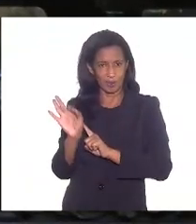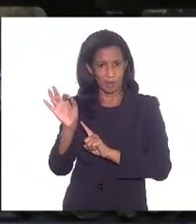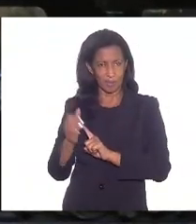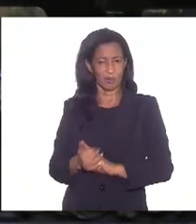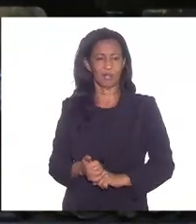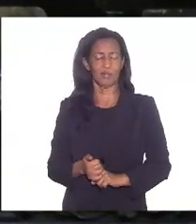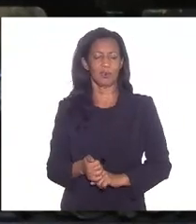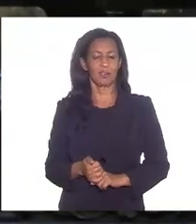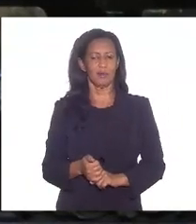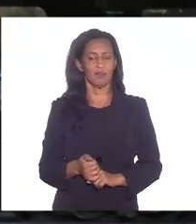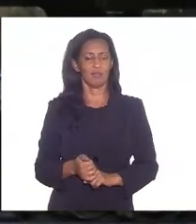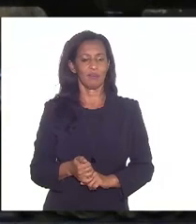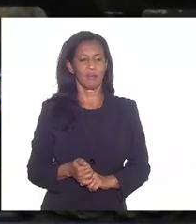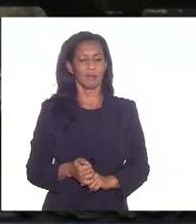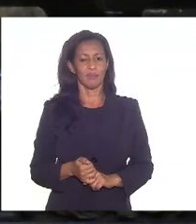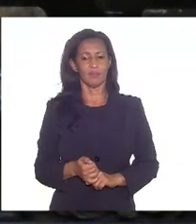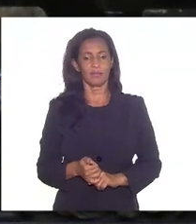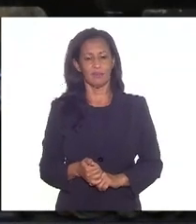que